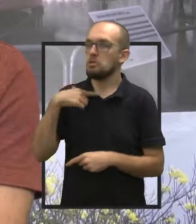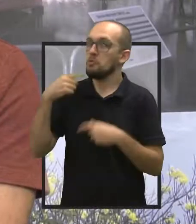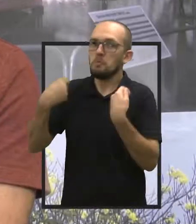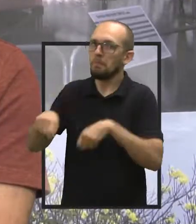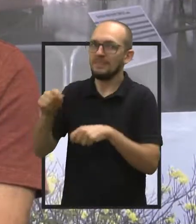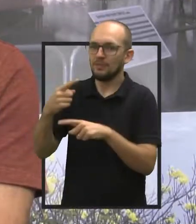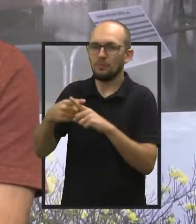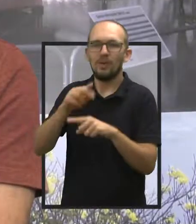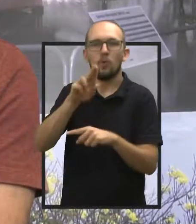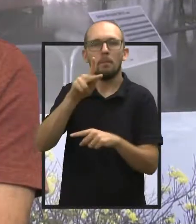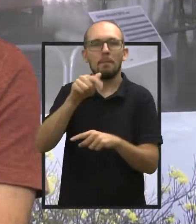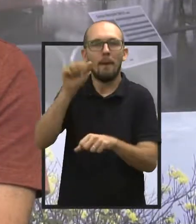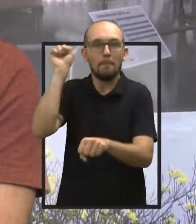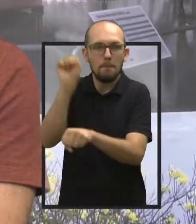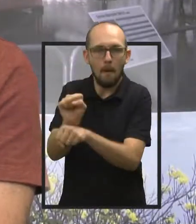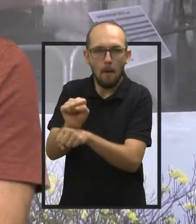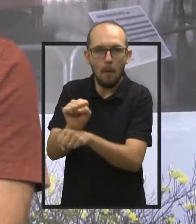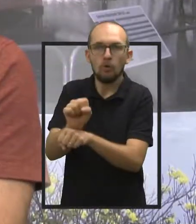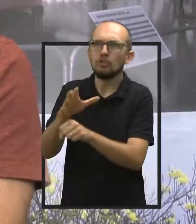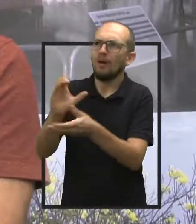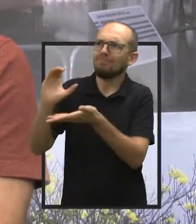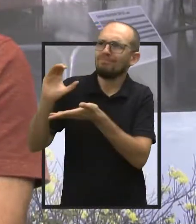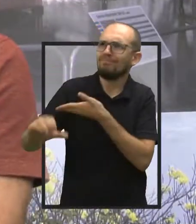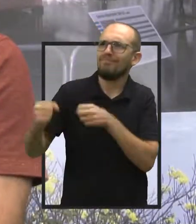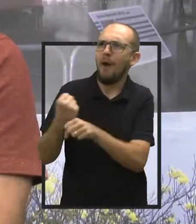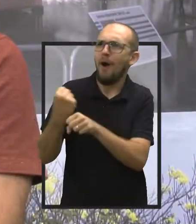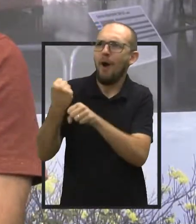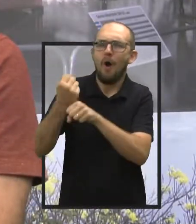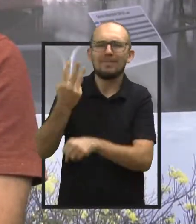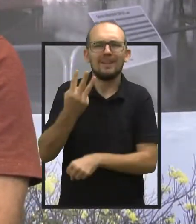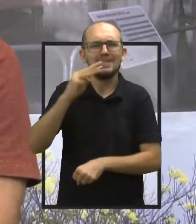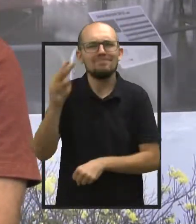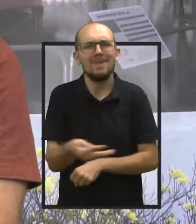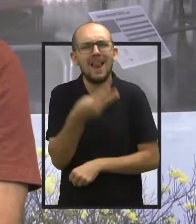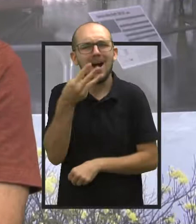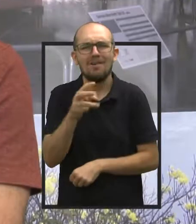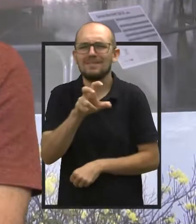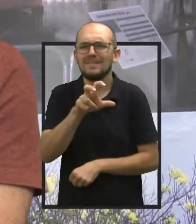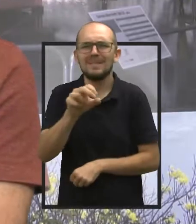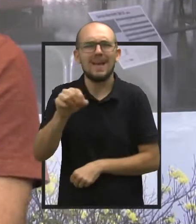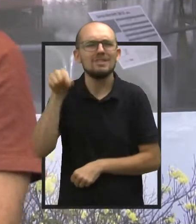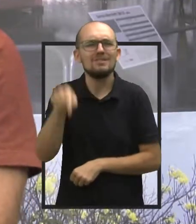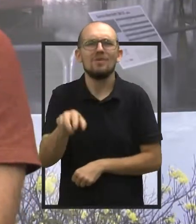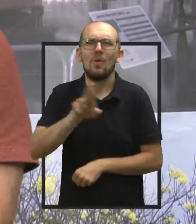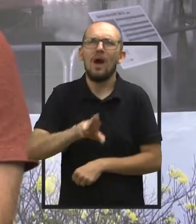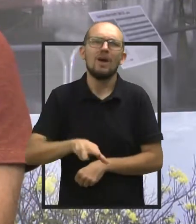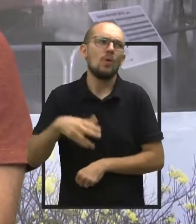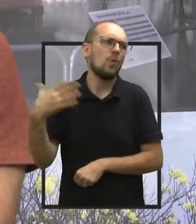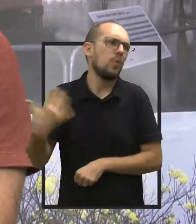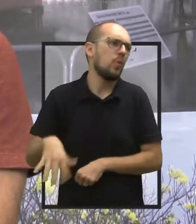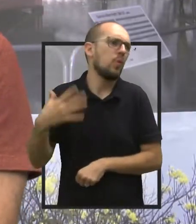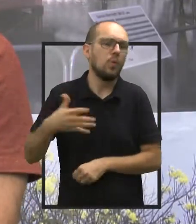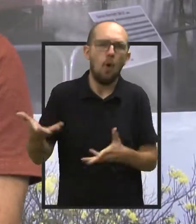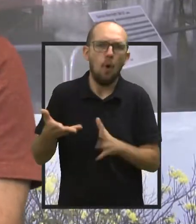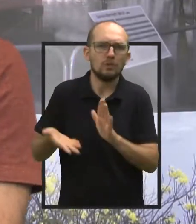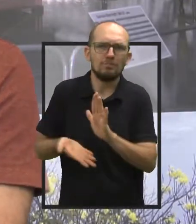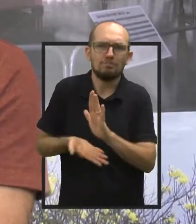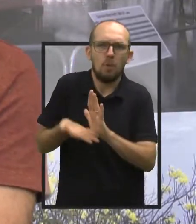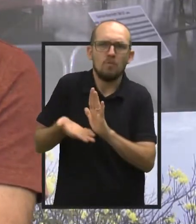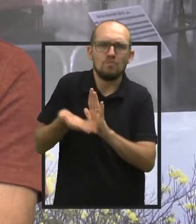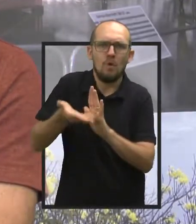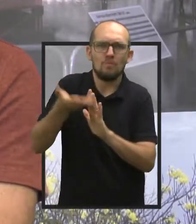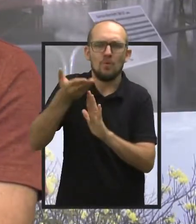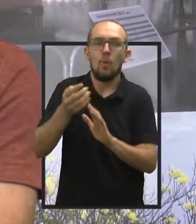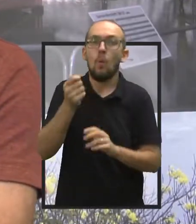federal, que foi investido lá mais de 3 milhões e 500 mil reais, corrigido hoje quase 4 milhões de reais que você